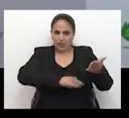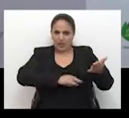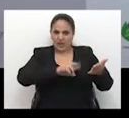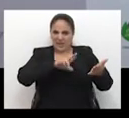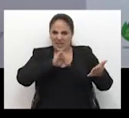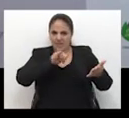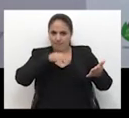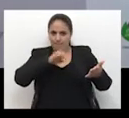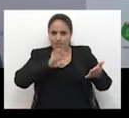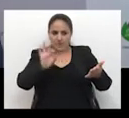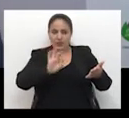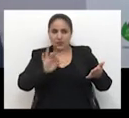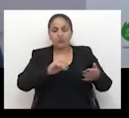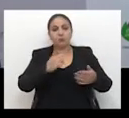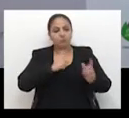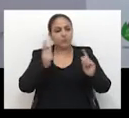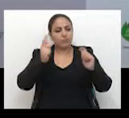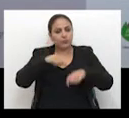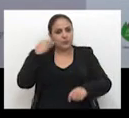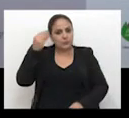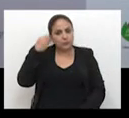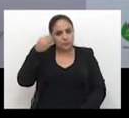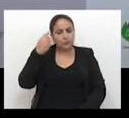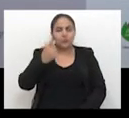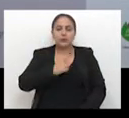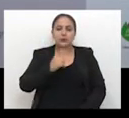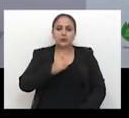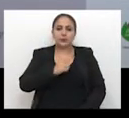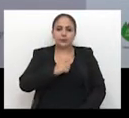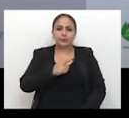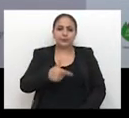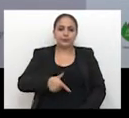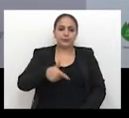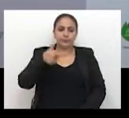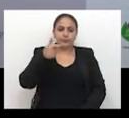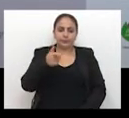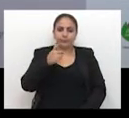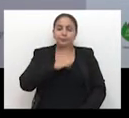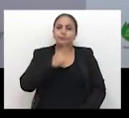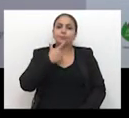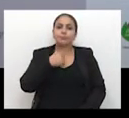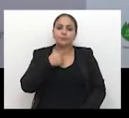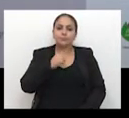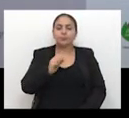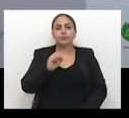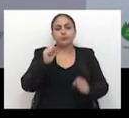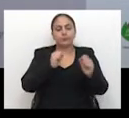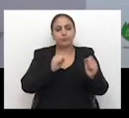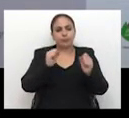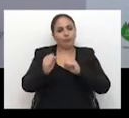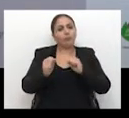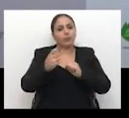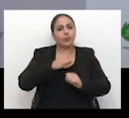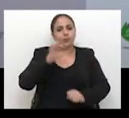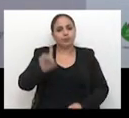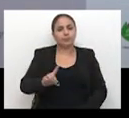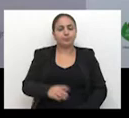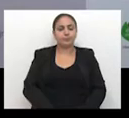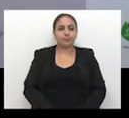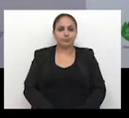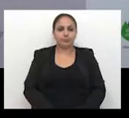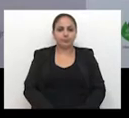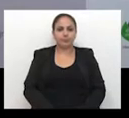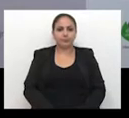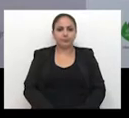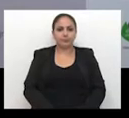tenha ficha corrida criminal e que seja apta psicologicamente para ter essa arma e que ela tem esse desejo que ela possa exercer esse